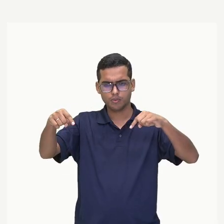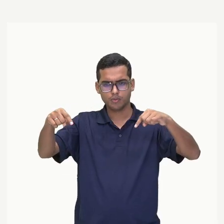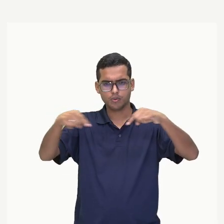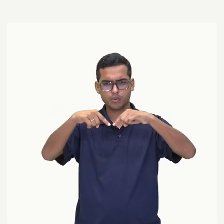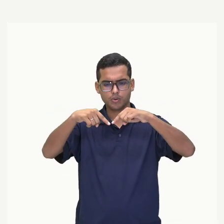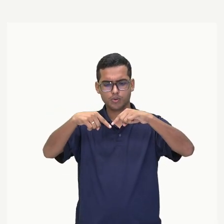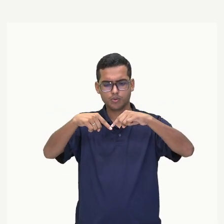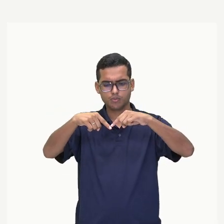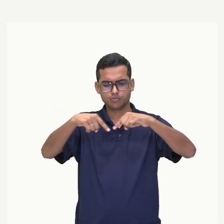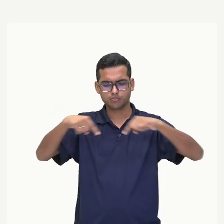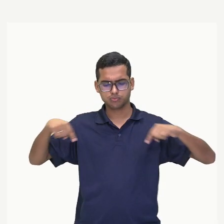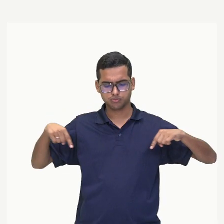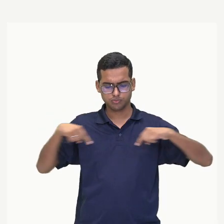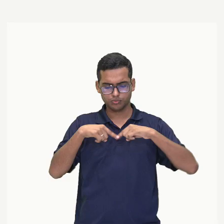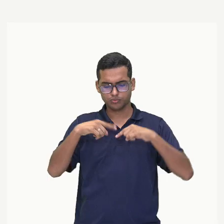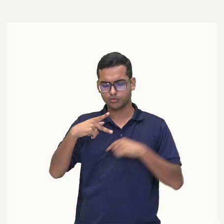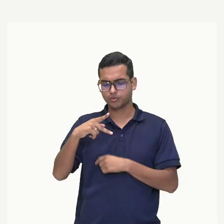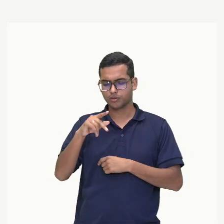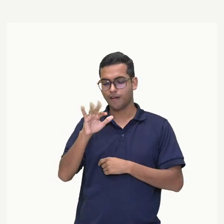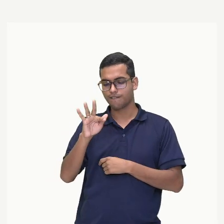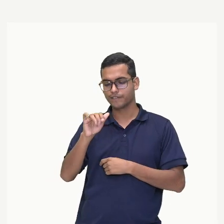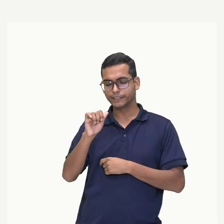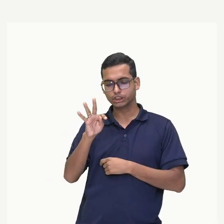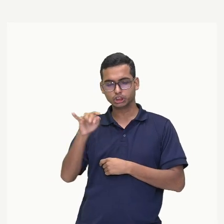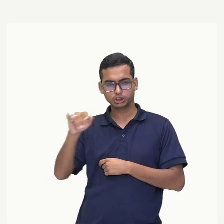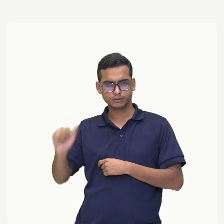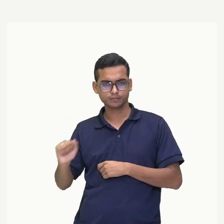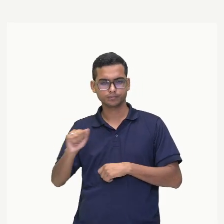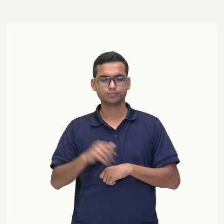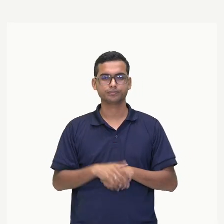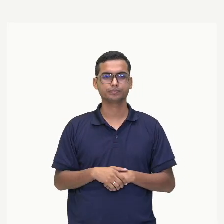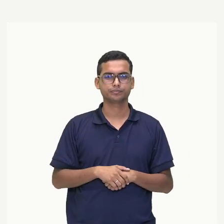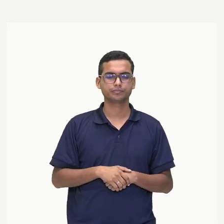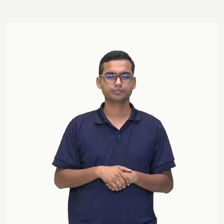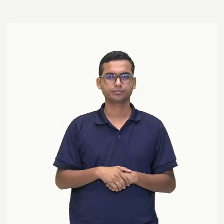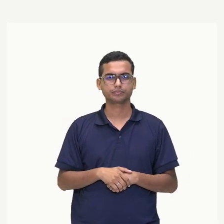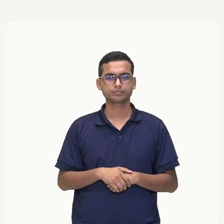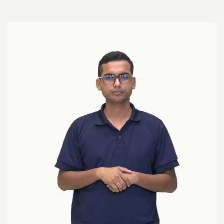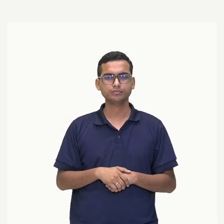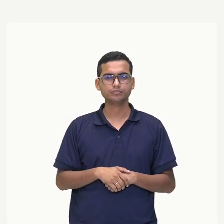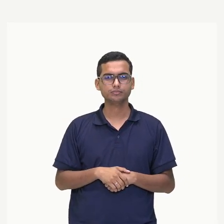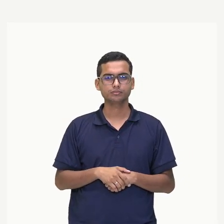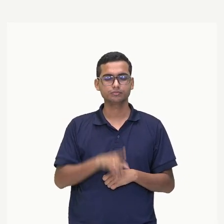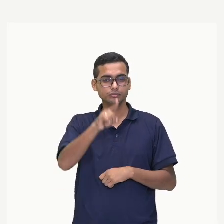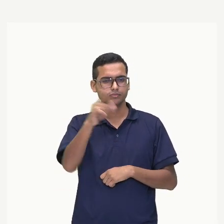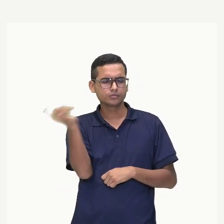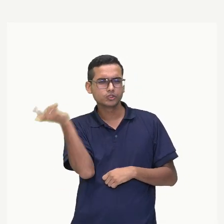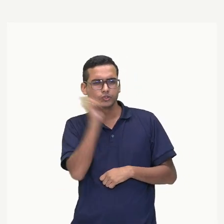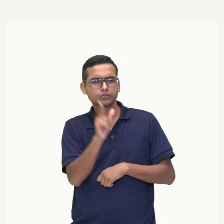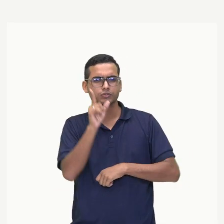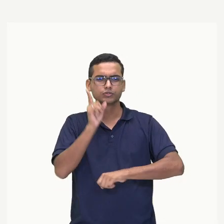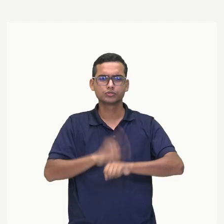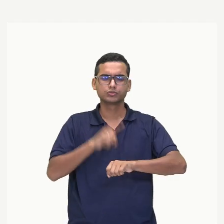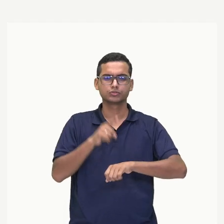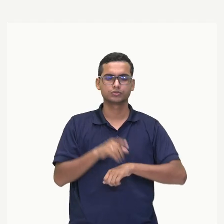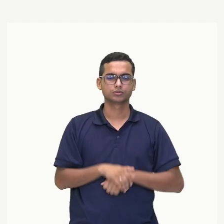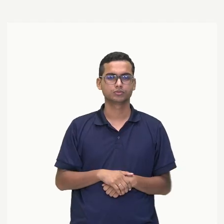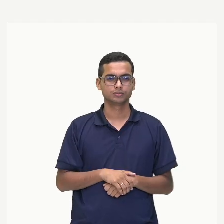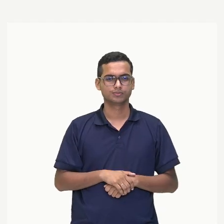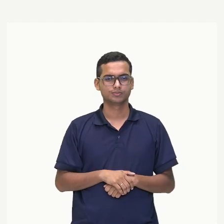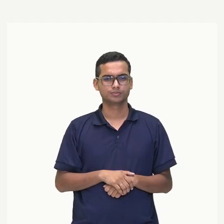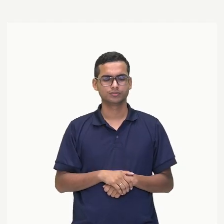digamos, deixa eu ver aqui. Se você acertar aqui na fatia